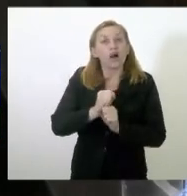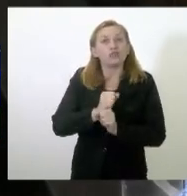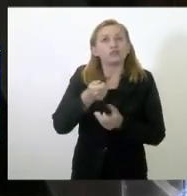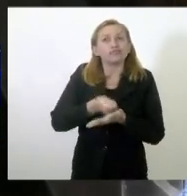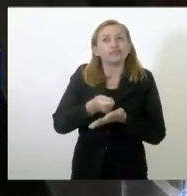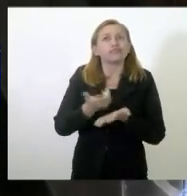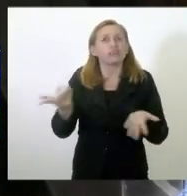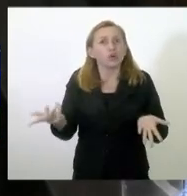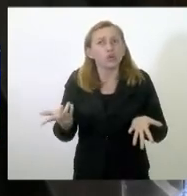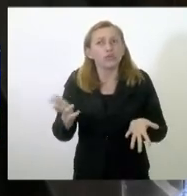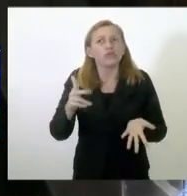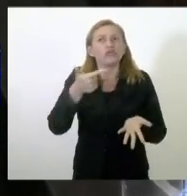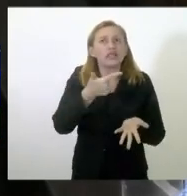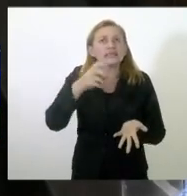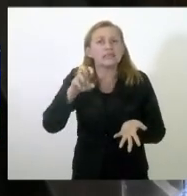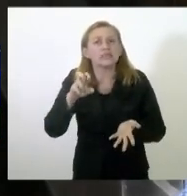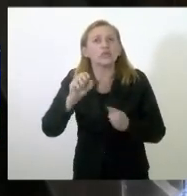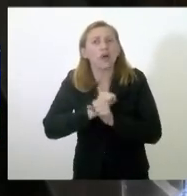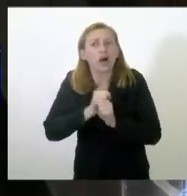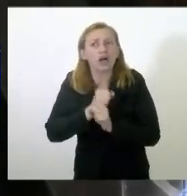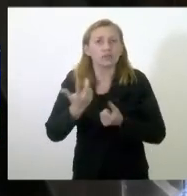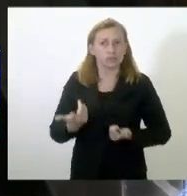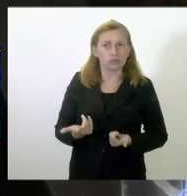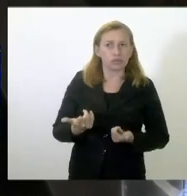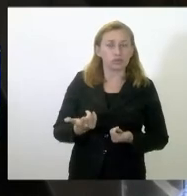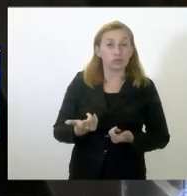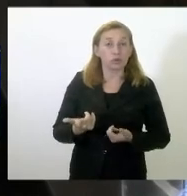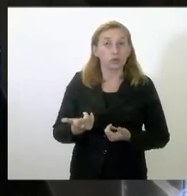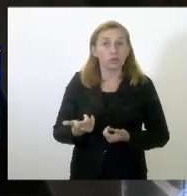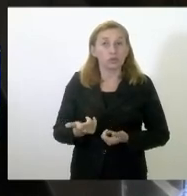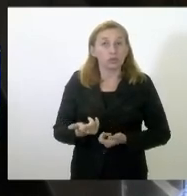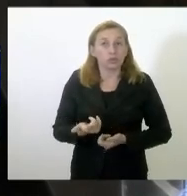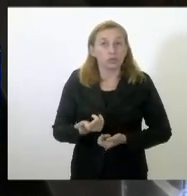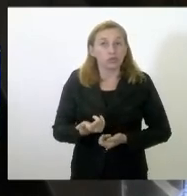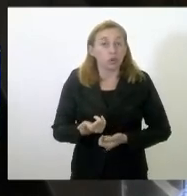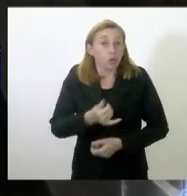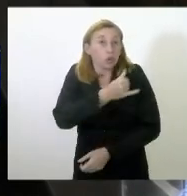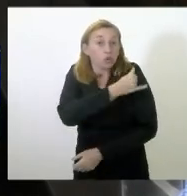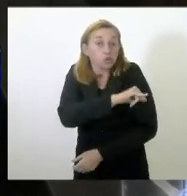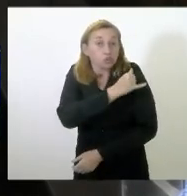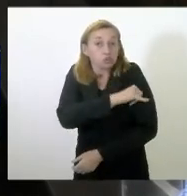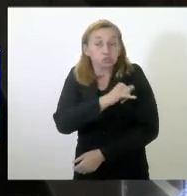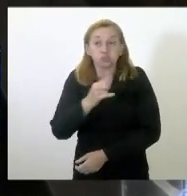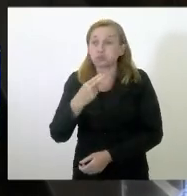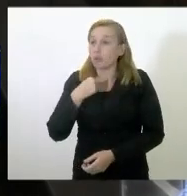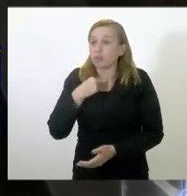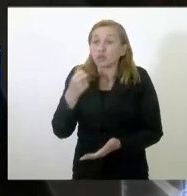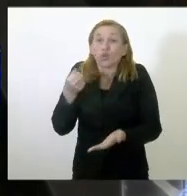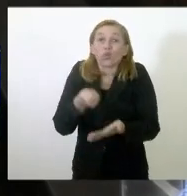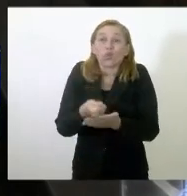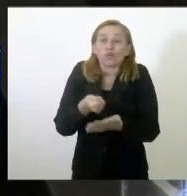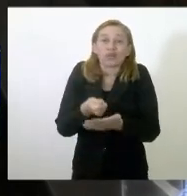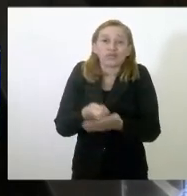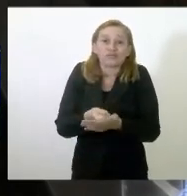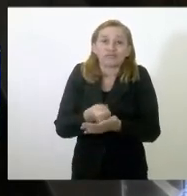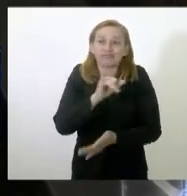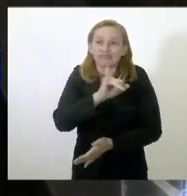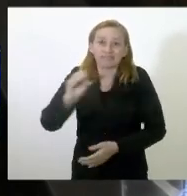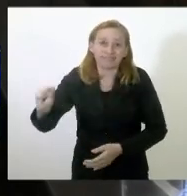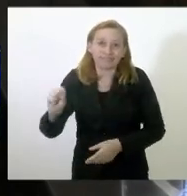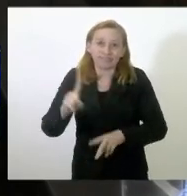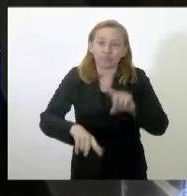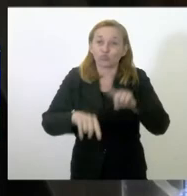deputados, 25 anos de vigência, sem o Rio de Janeiro poder cobrar ICMS dos produtos exportados,